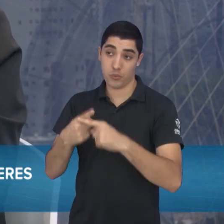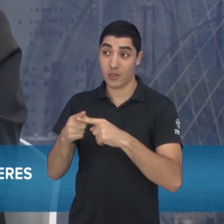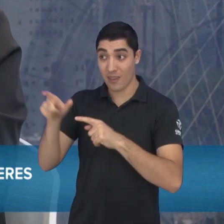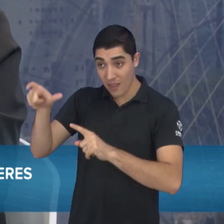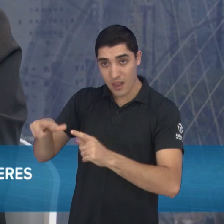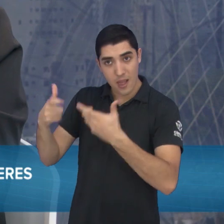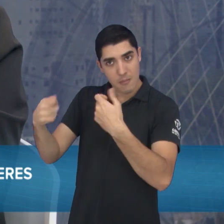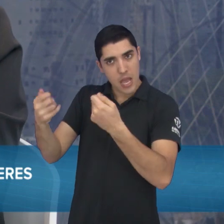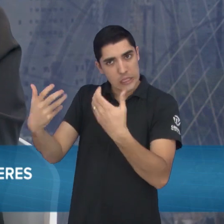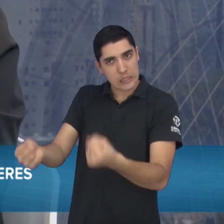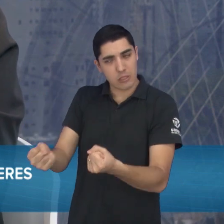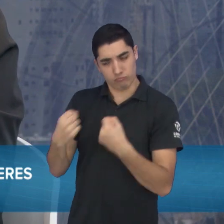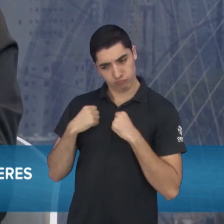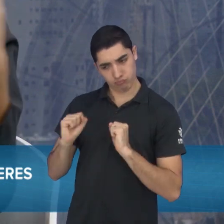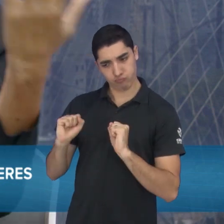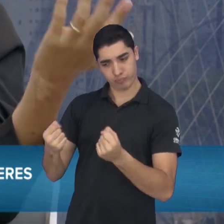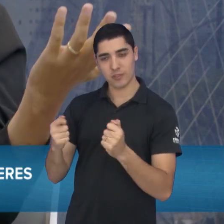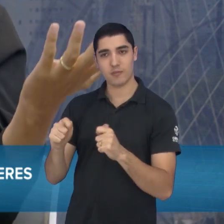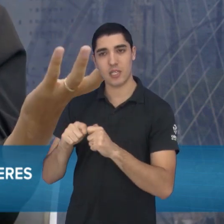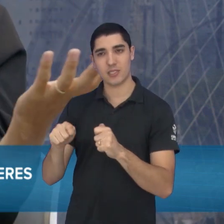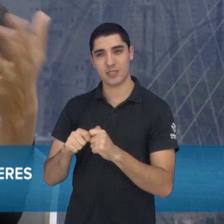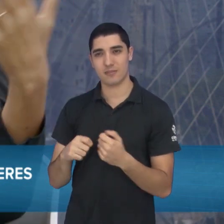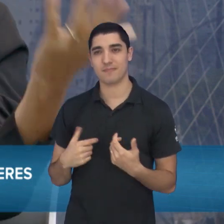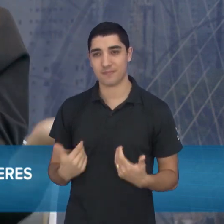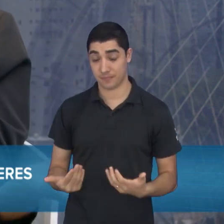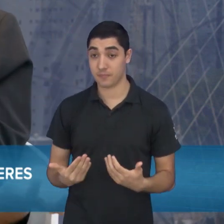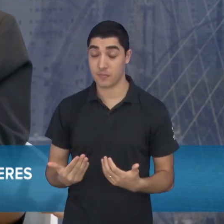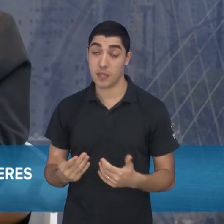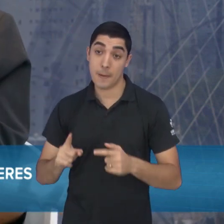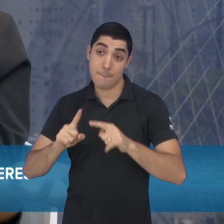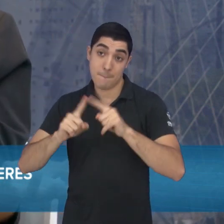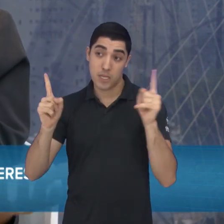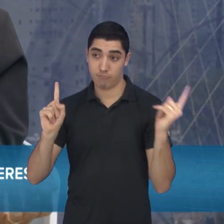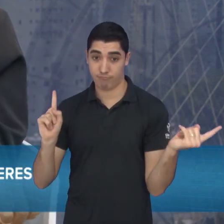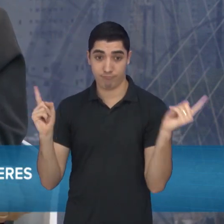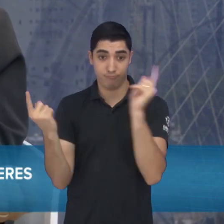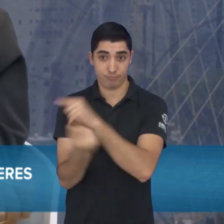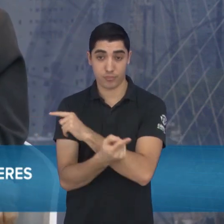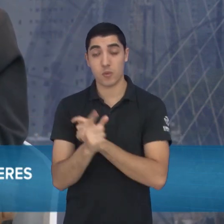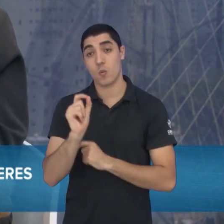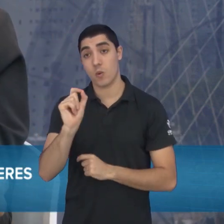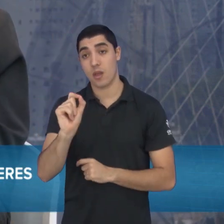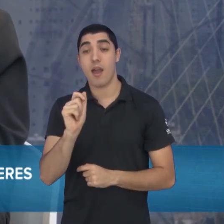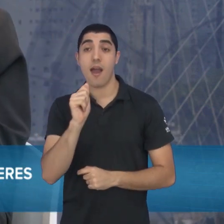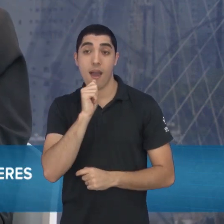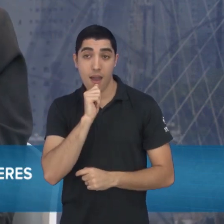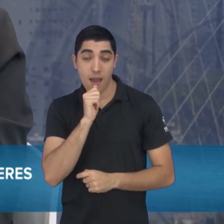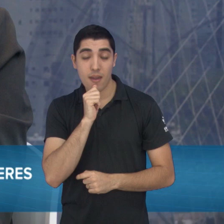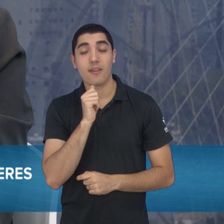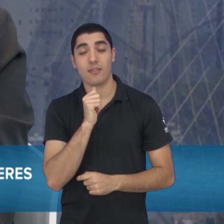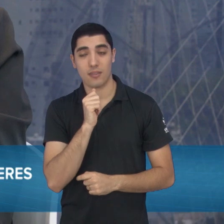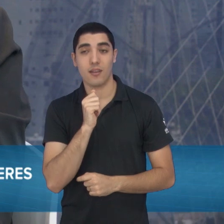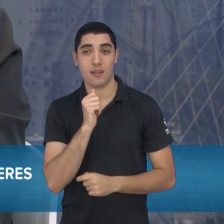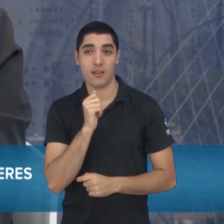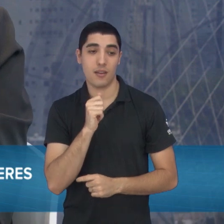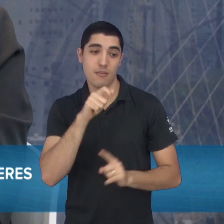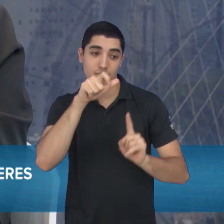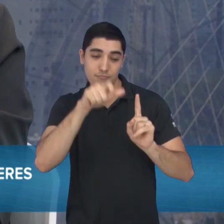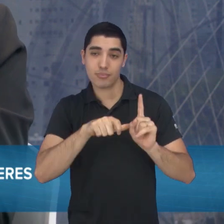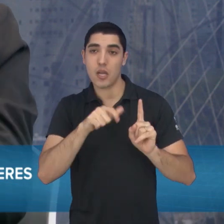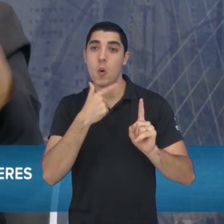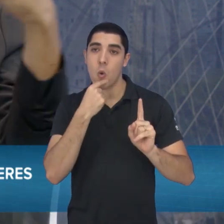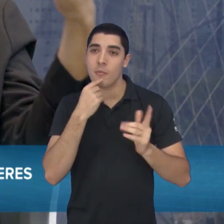fazer, não é? Então, em contrapartida também existe uma dificuldade ainda do outro lado de se comprometer com isso, né?